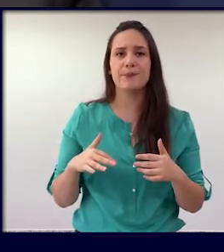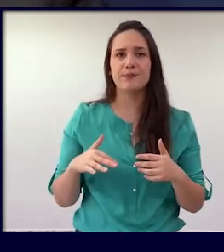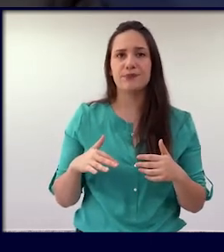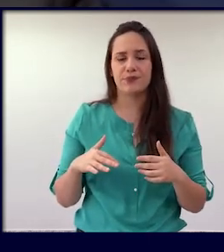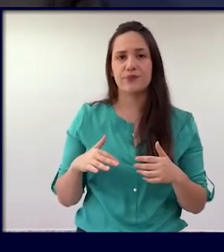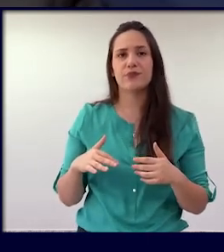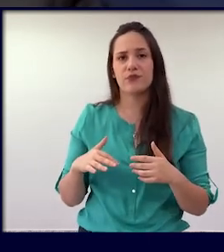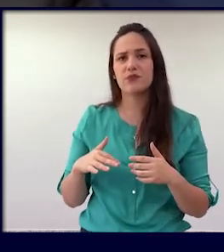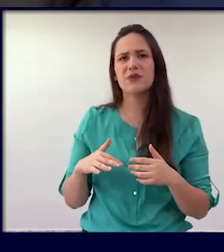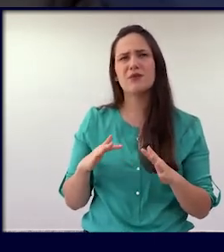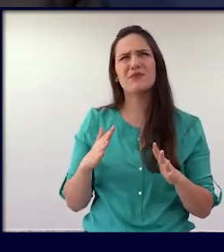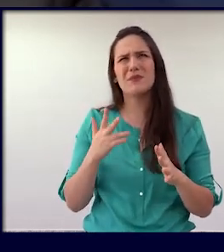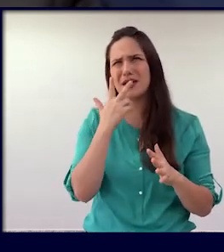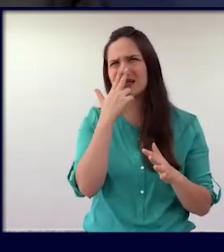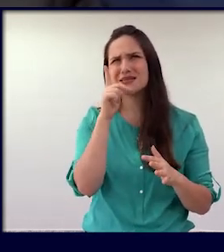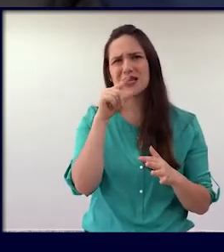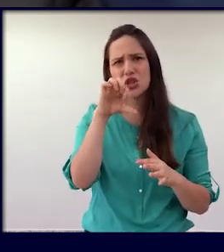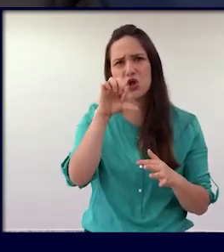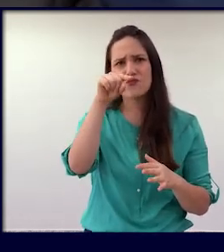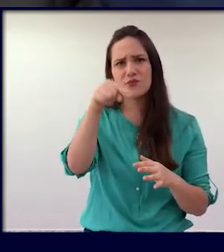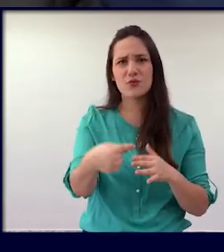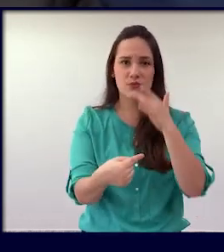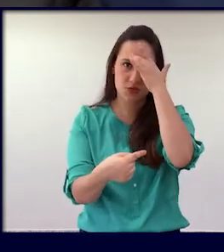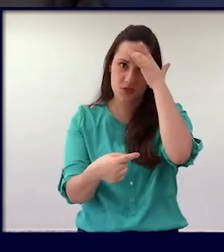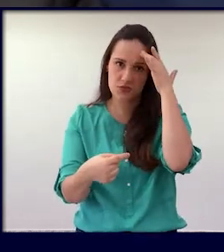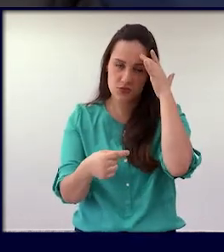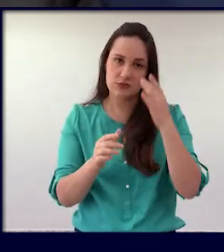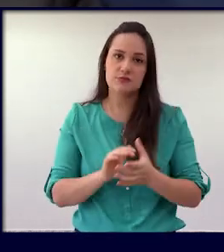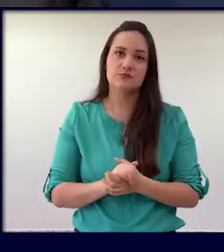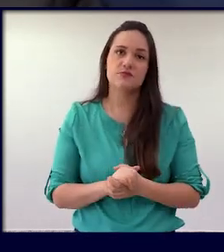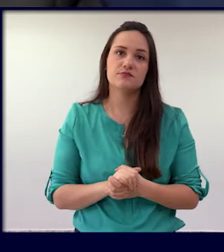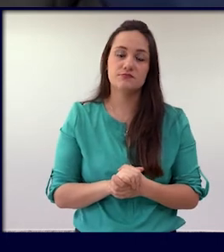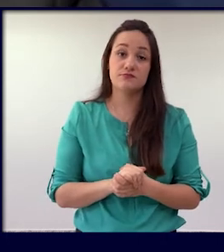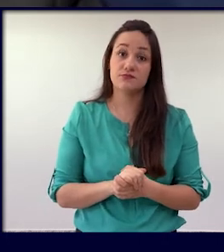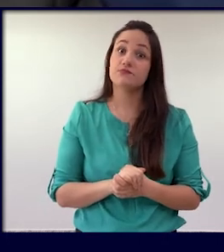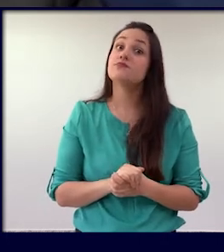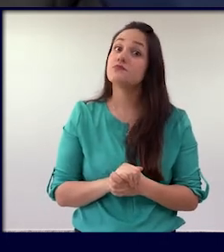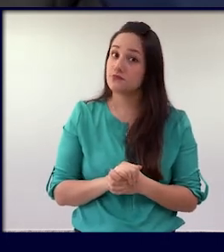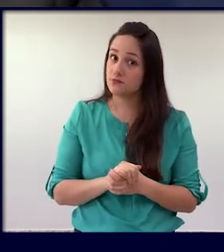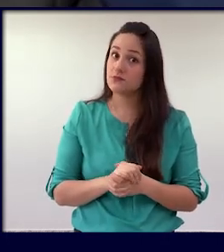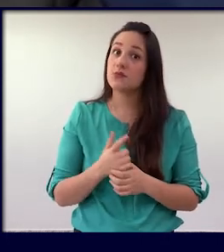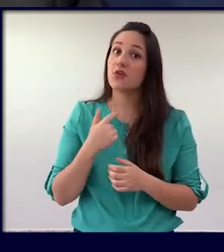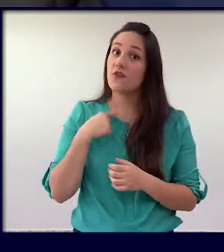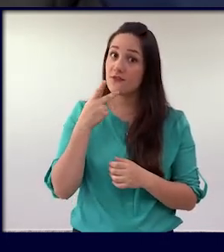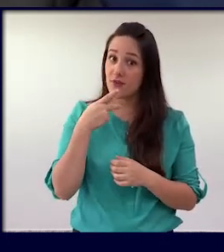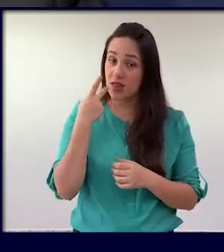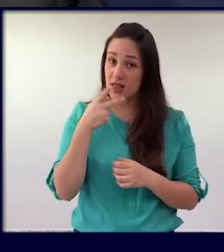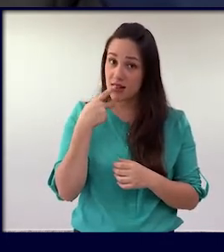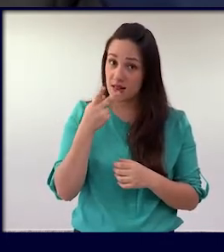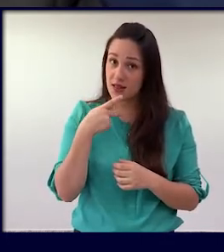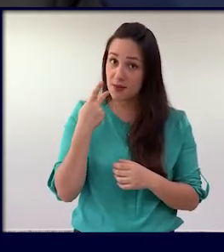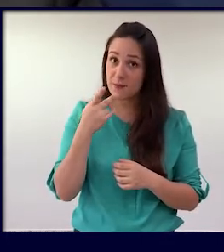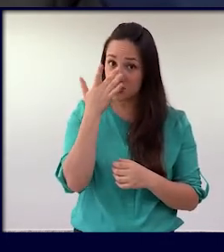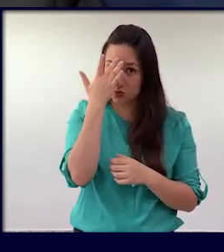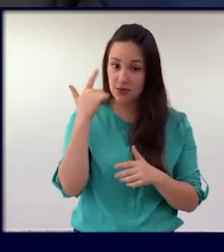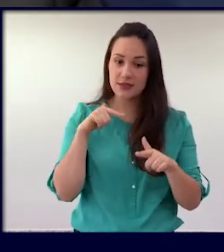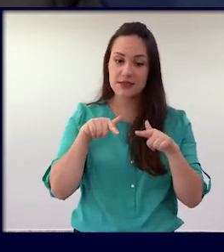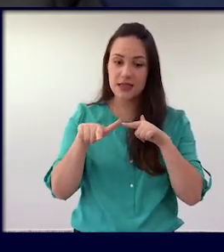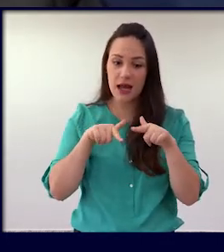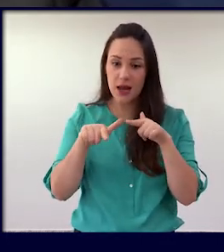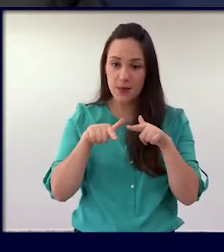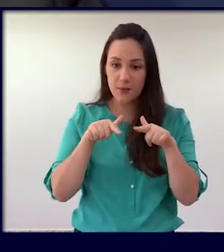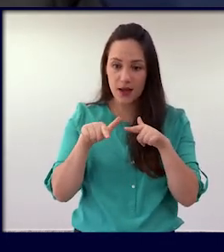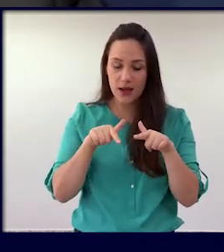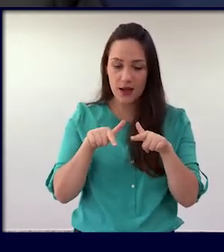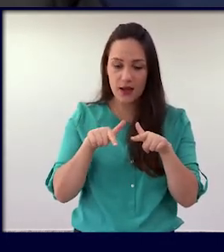contingente de eleitores mesários, que nós temos aproximadamente 9 mil pessoas. Isso nós estamos falando do